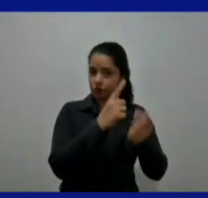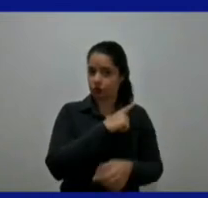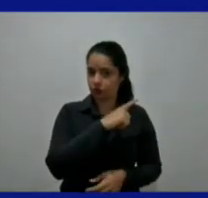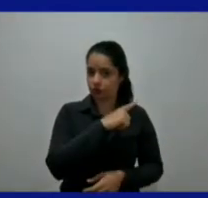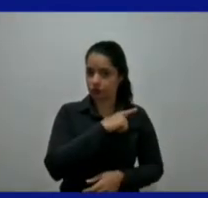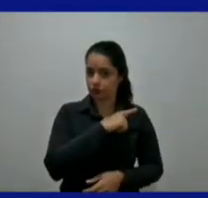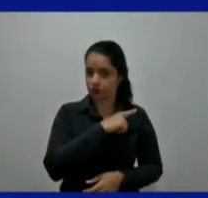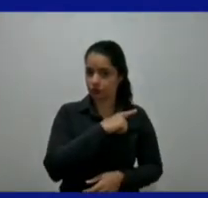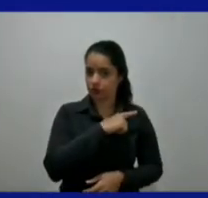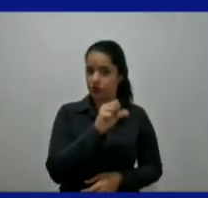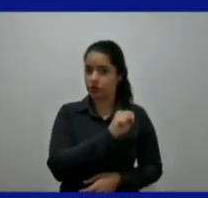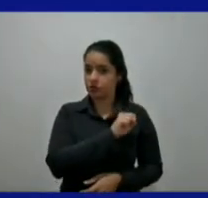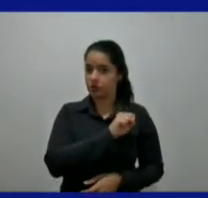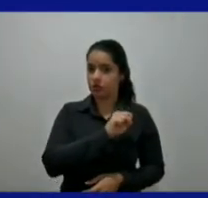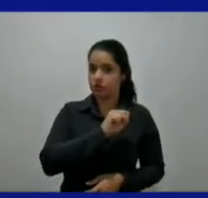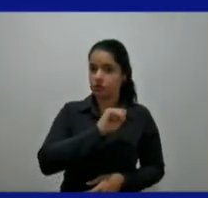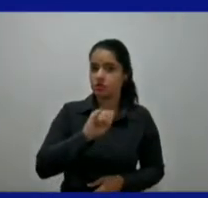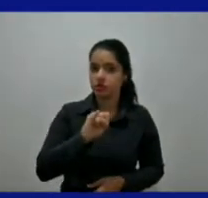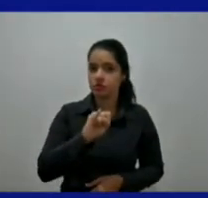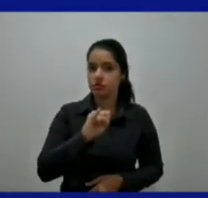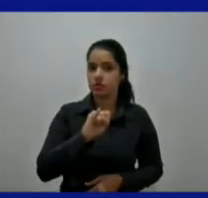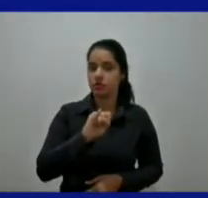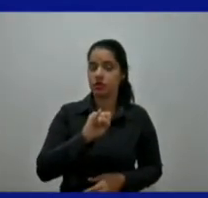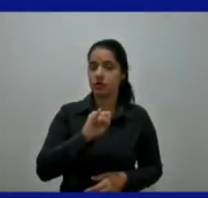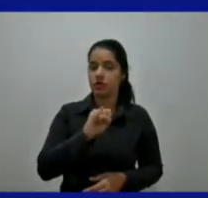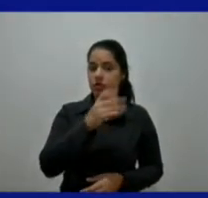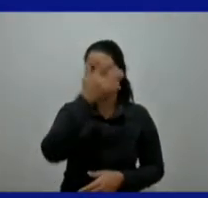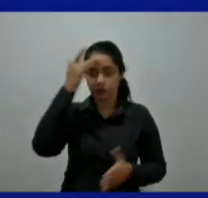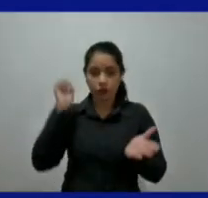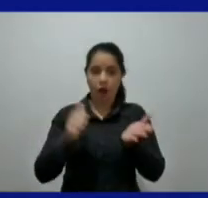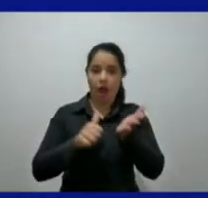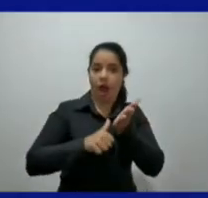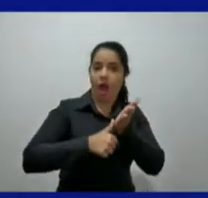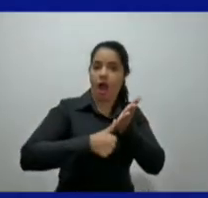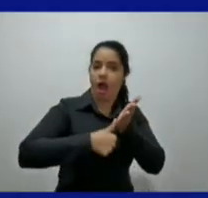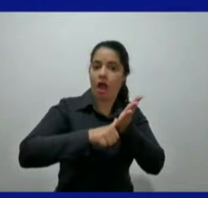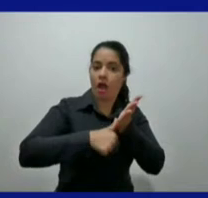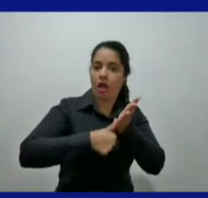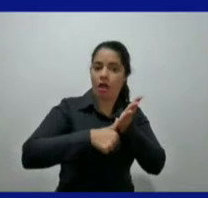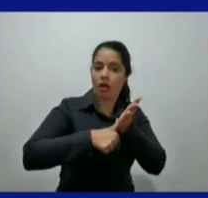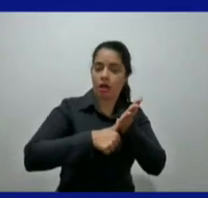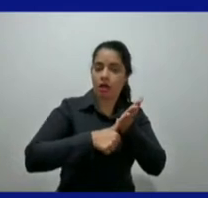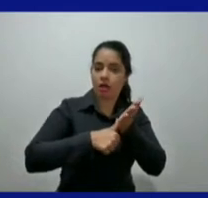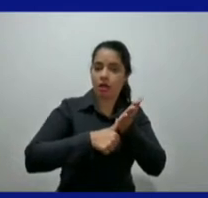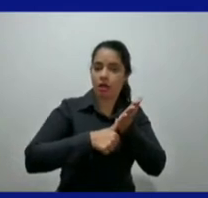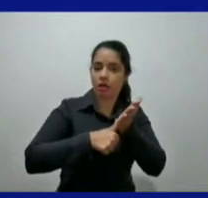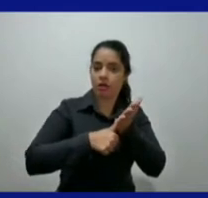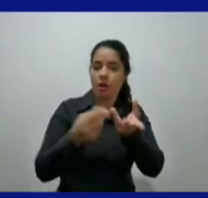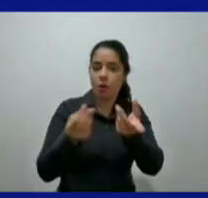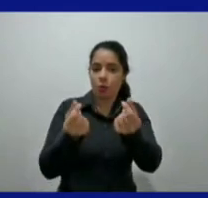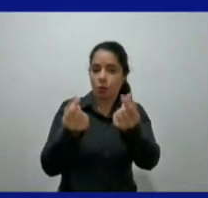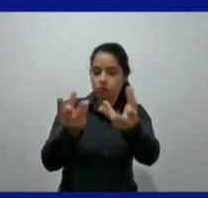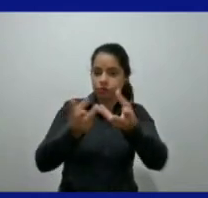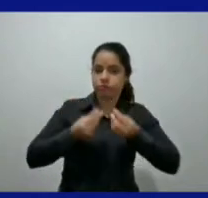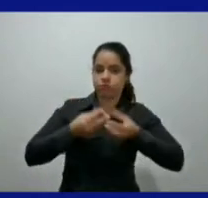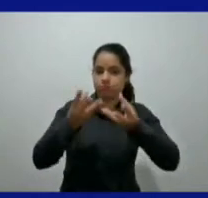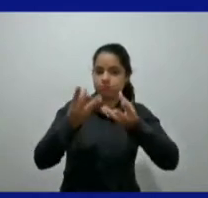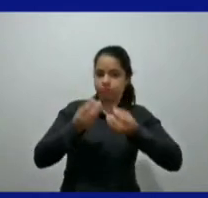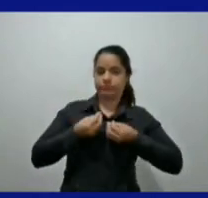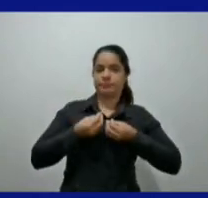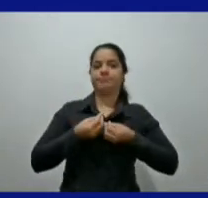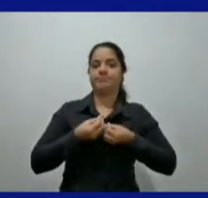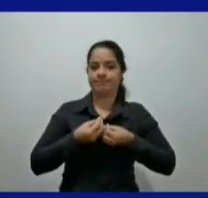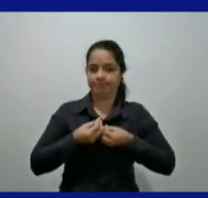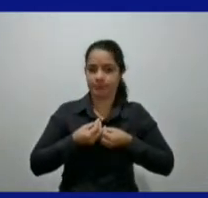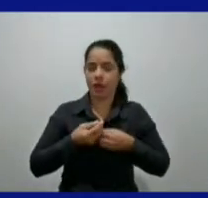principalmente os acionistas. Os acionistas não são beneméritos. Poucos acionistas, a não ser aqueles, né, dos